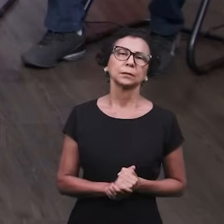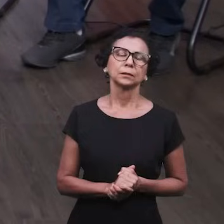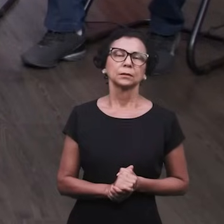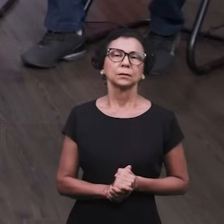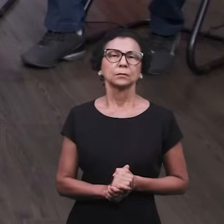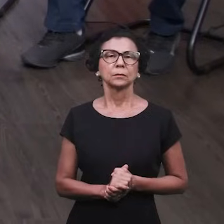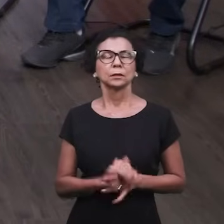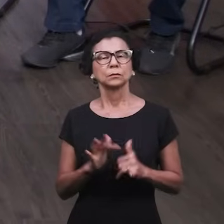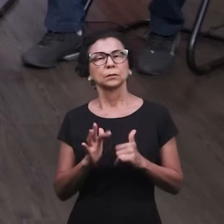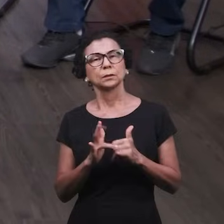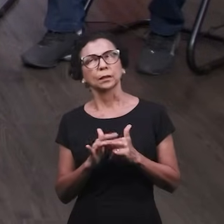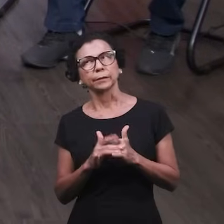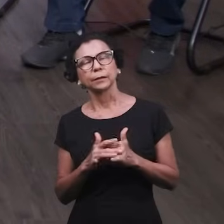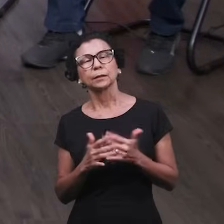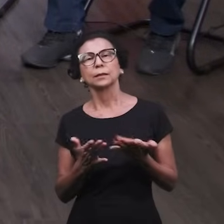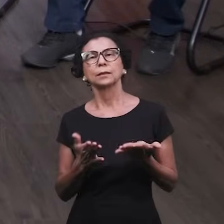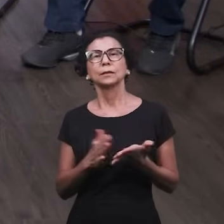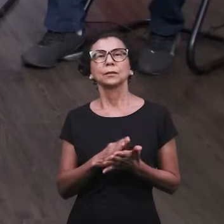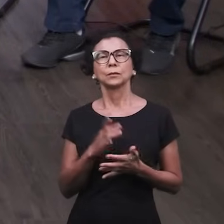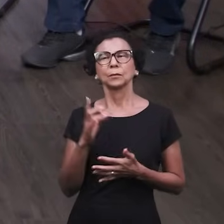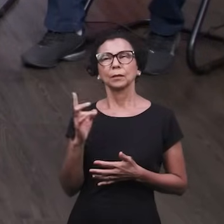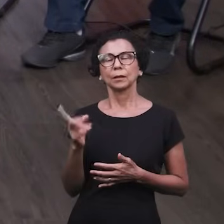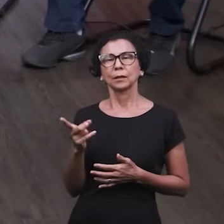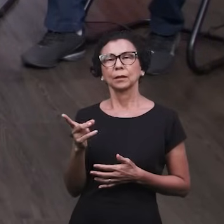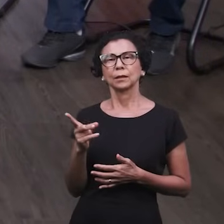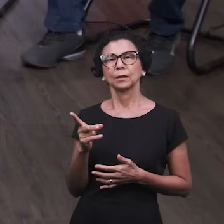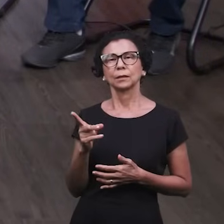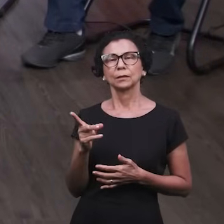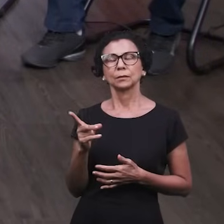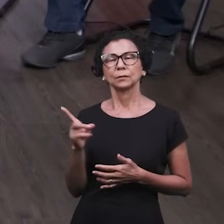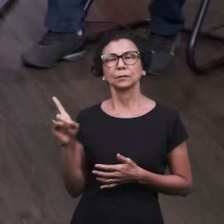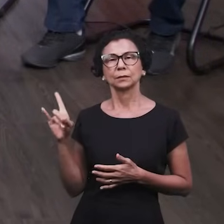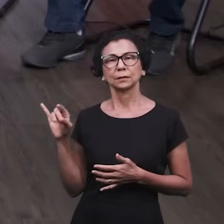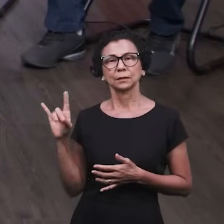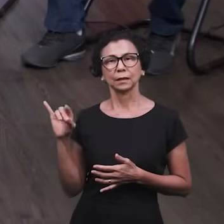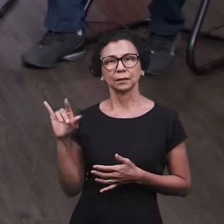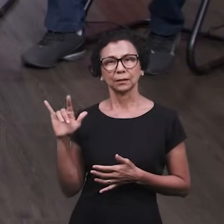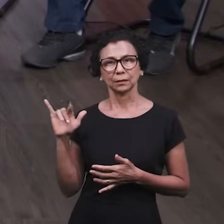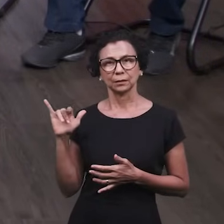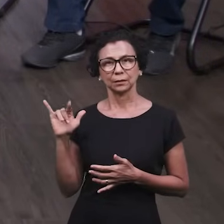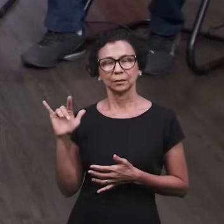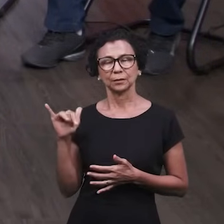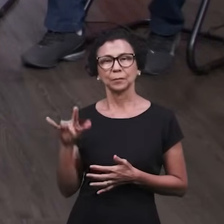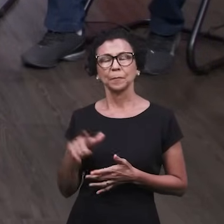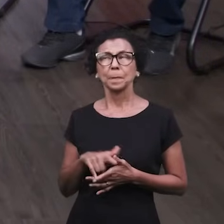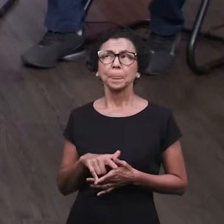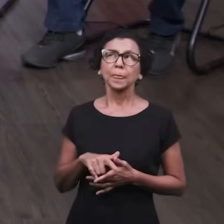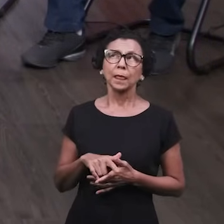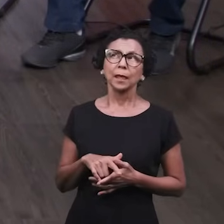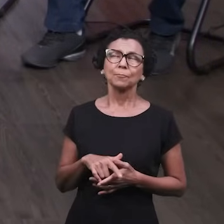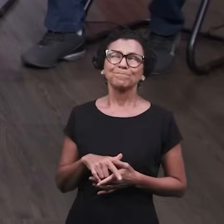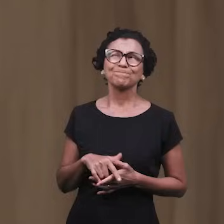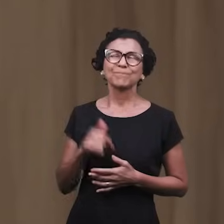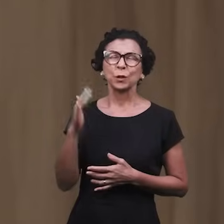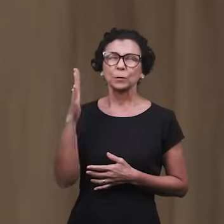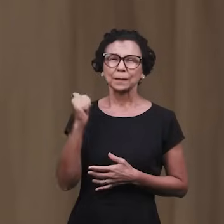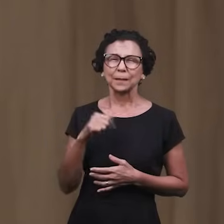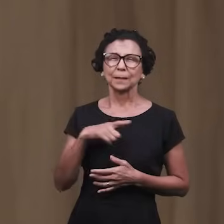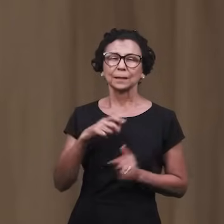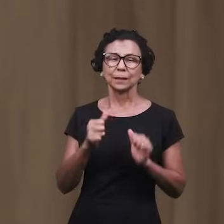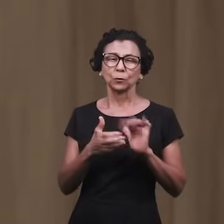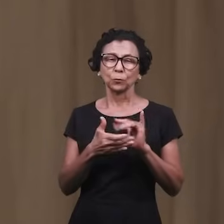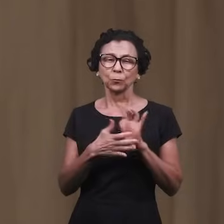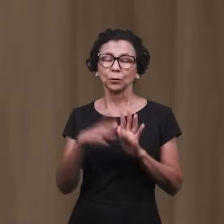redes sociais, no Instagram, ou a Bela também no Instagram dela. Muitas vezes tem algum louvor que eu sei que tem algum tipo de